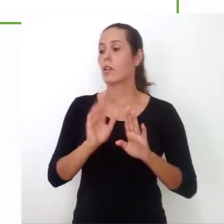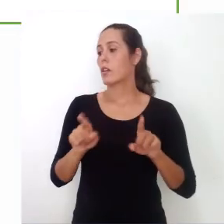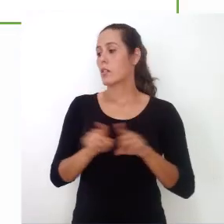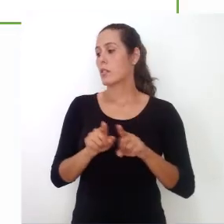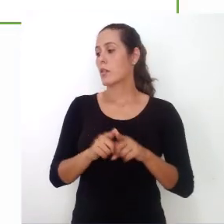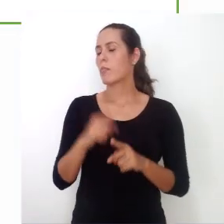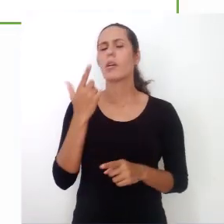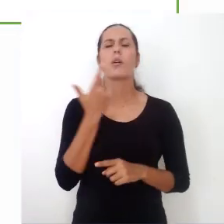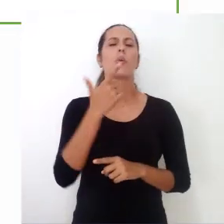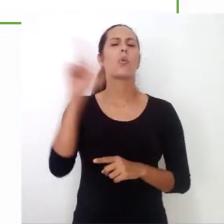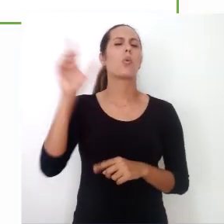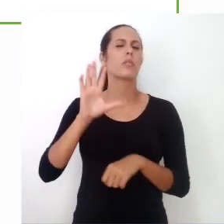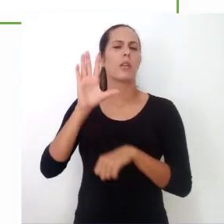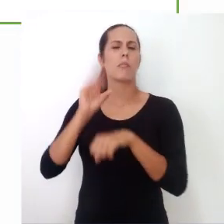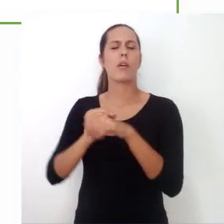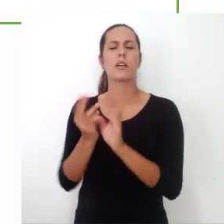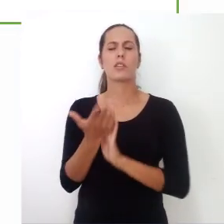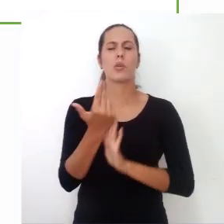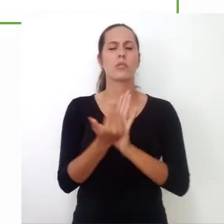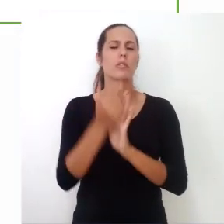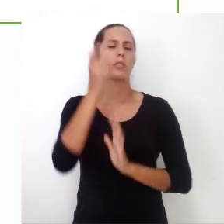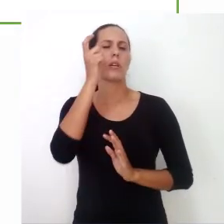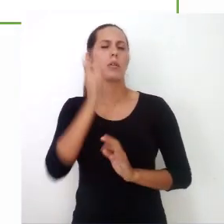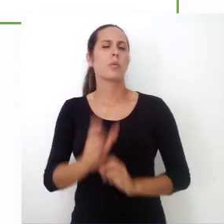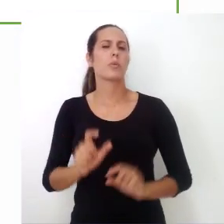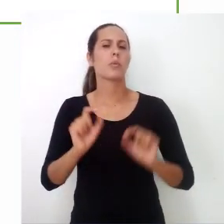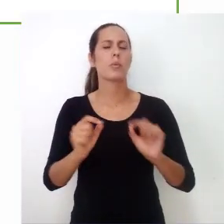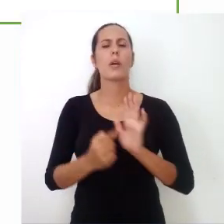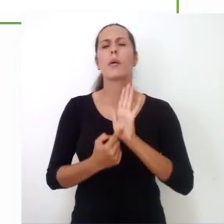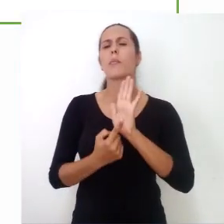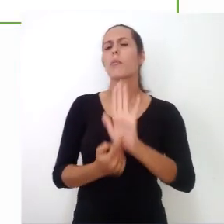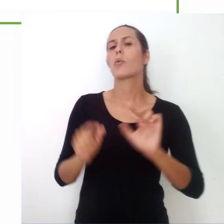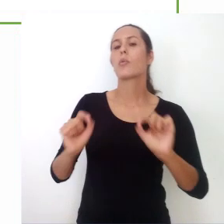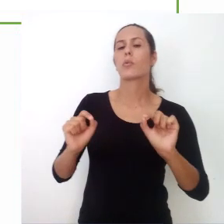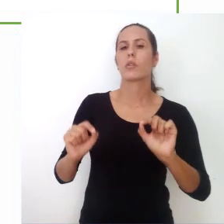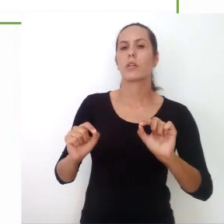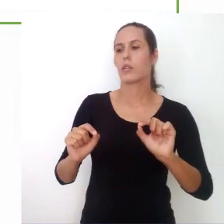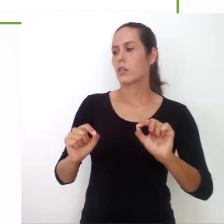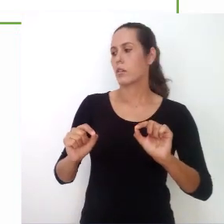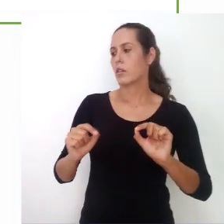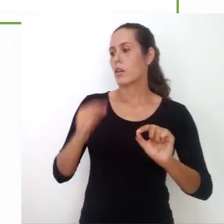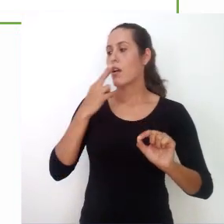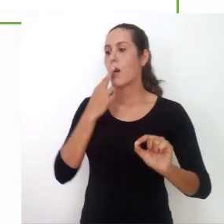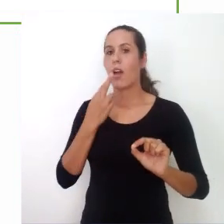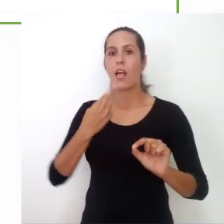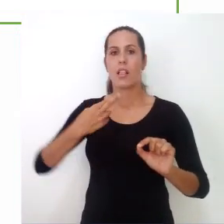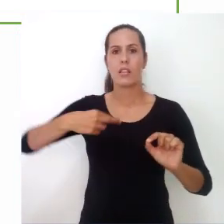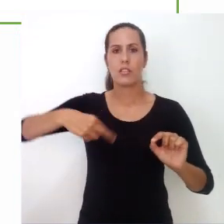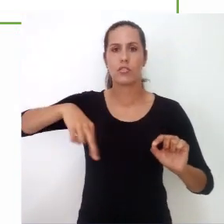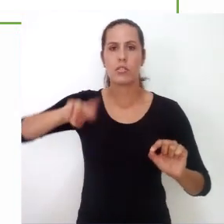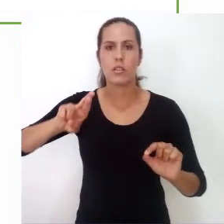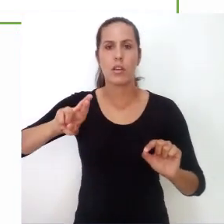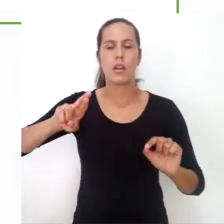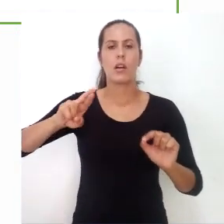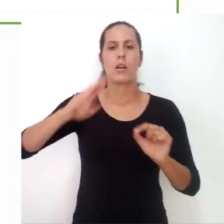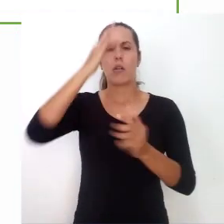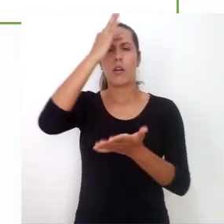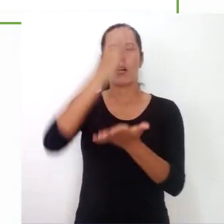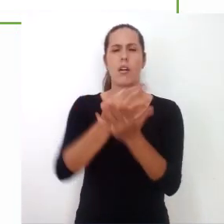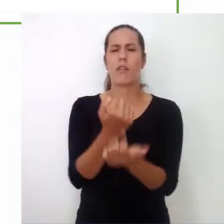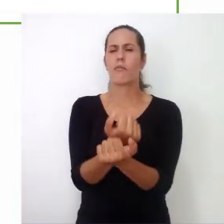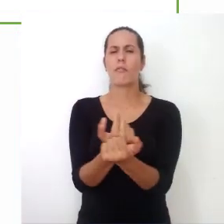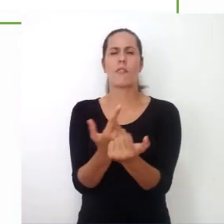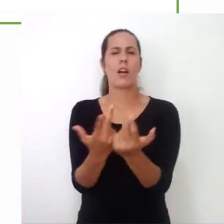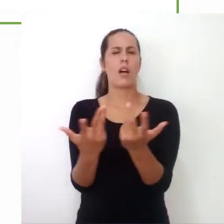temos, outra vez, uma imagem interessante, um desenho interessante, que está mostrando o quê? A pluralidade. Está mostrando